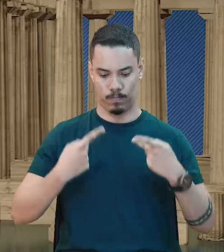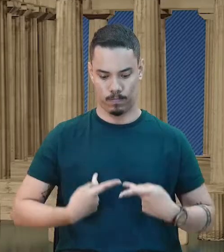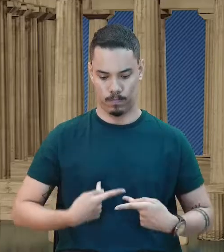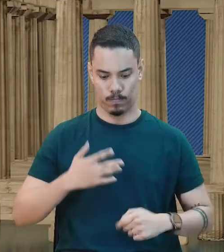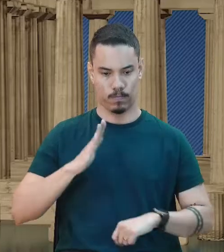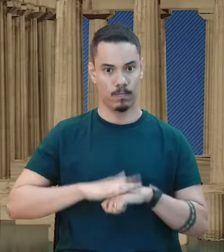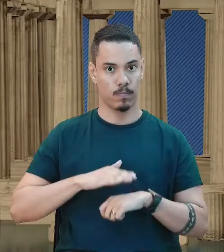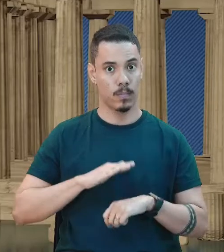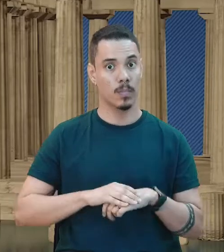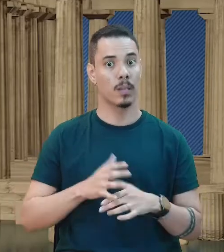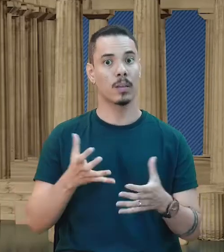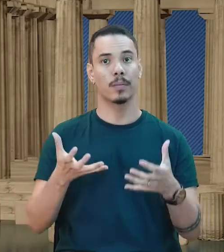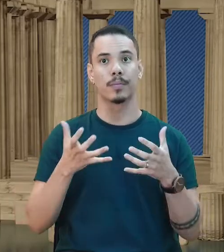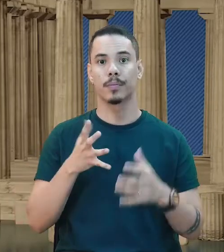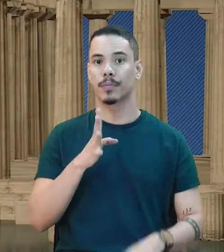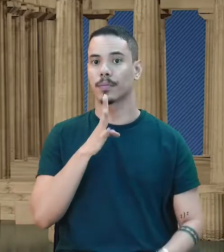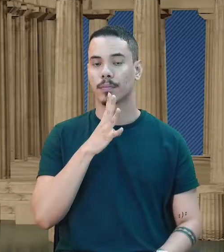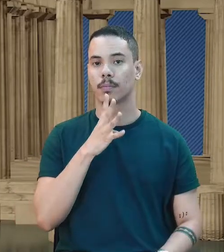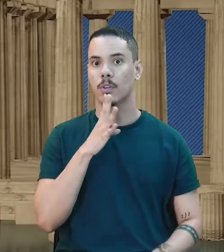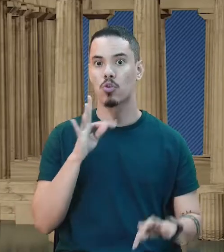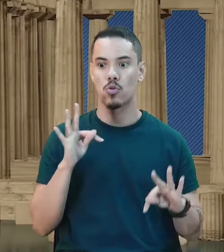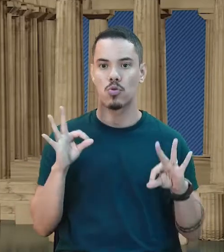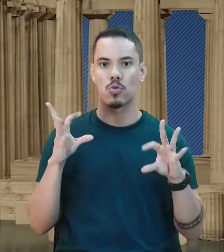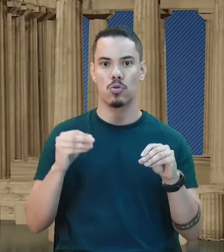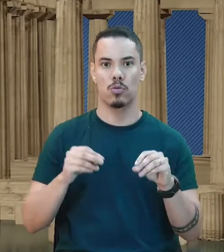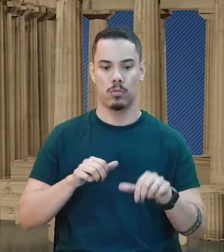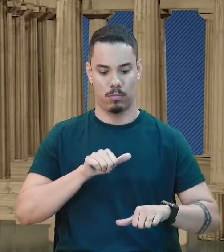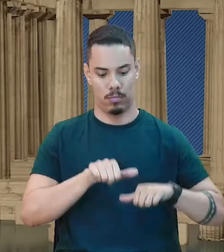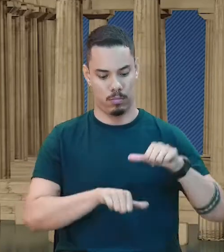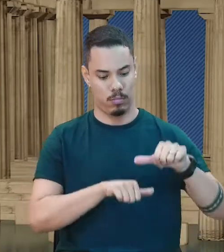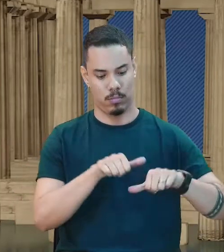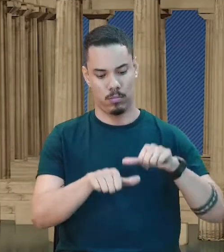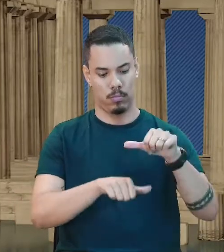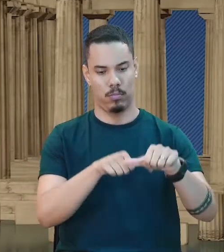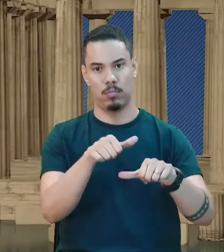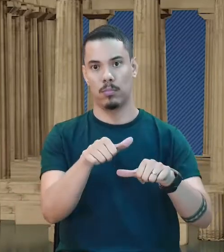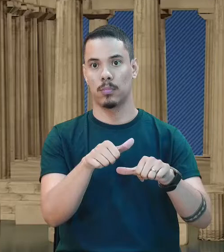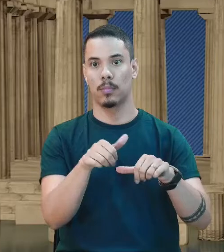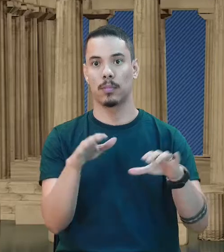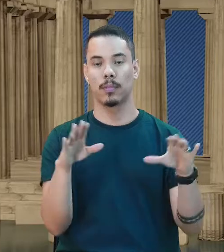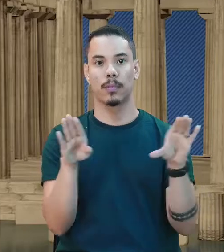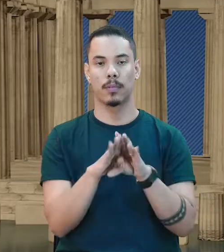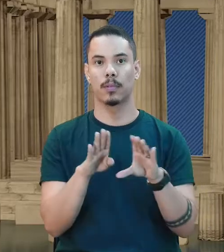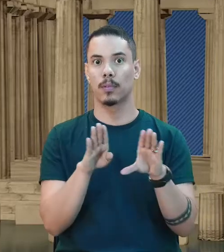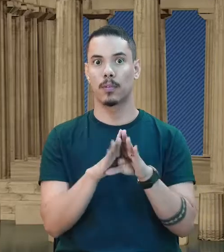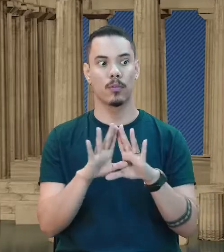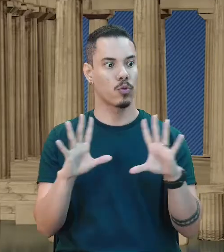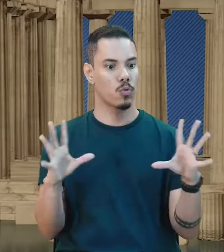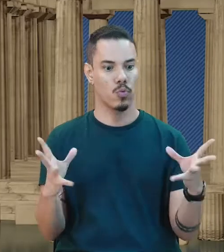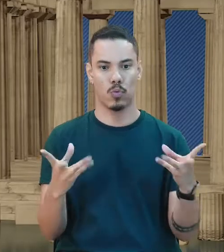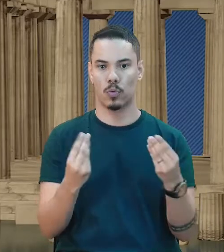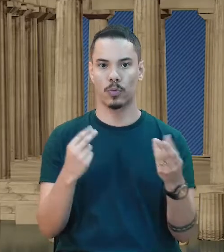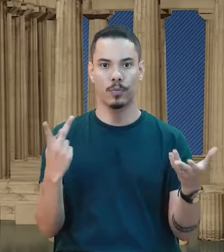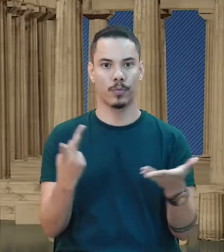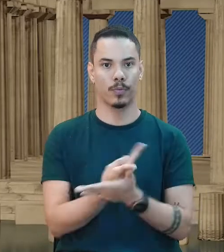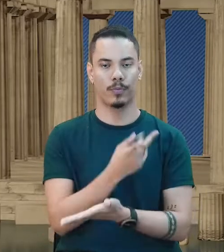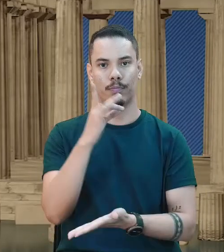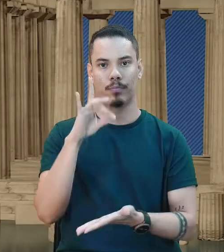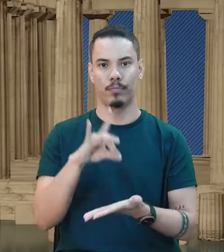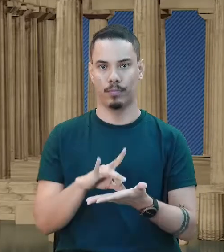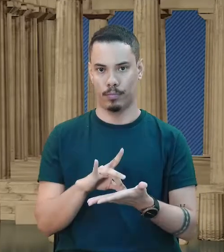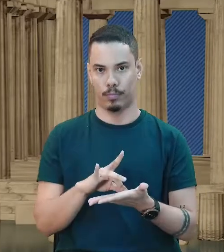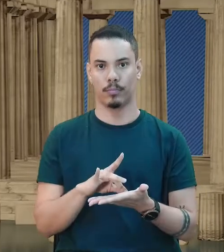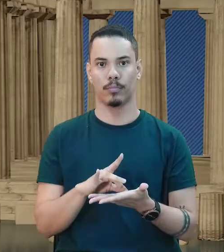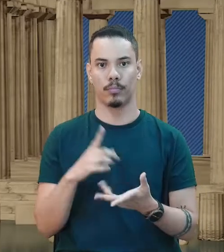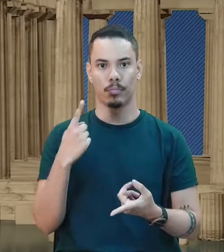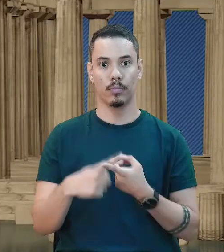fato, conhecer todas as transformações da realidade, querem conhecer todas as transformações, tudo aquilo que é real, todos os